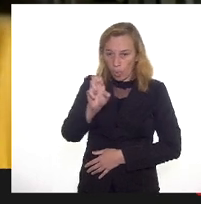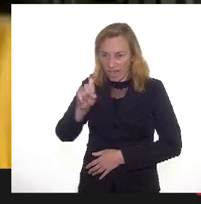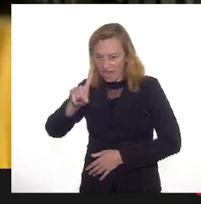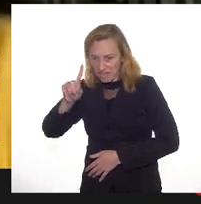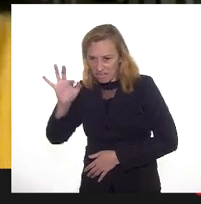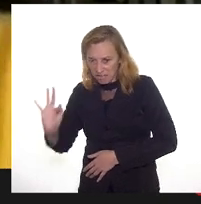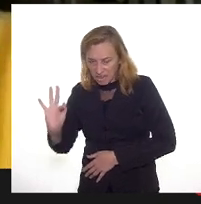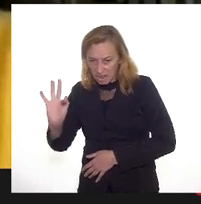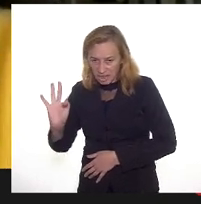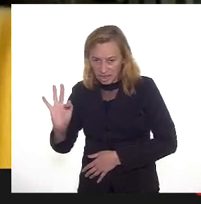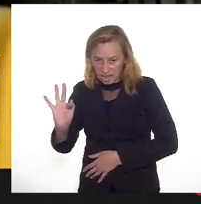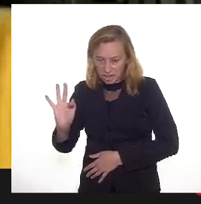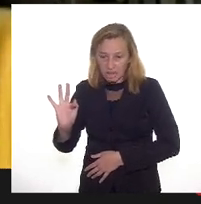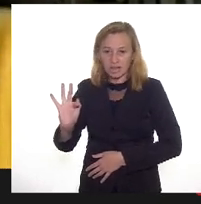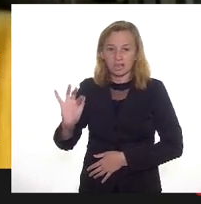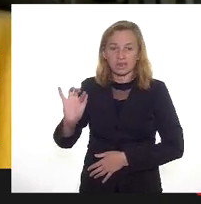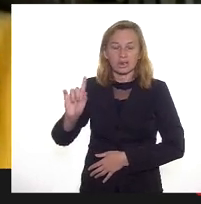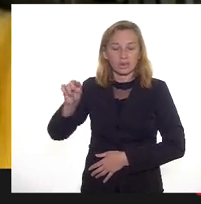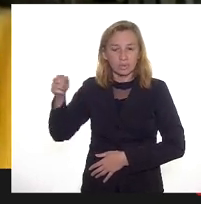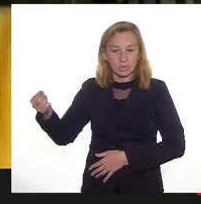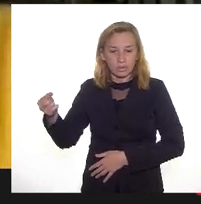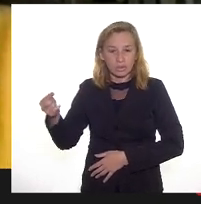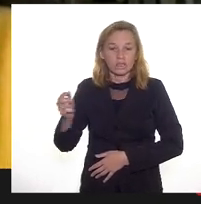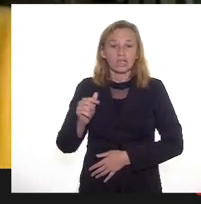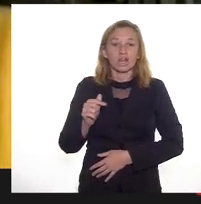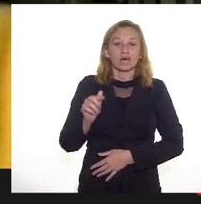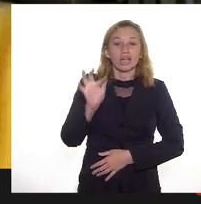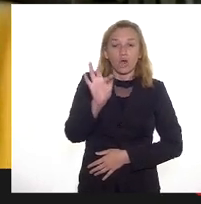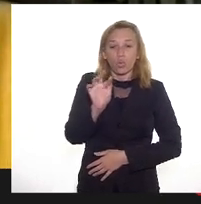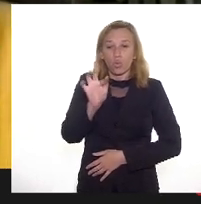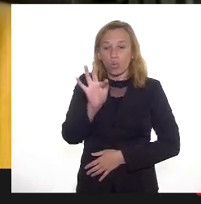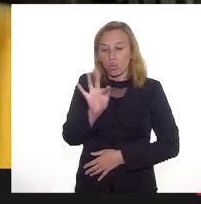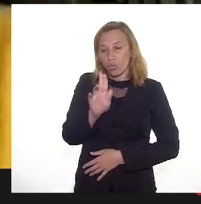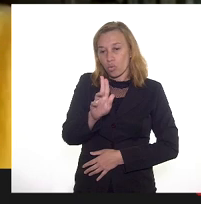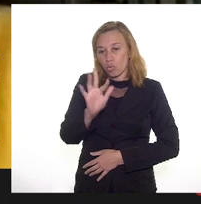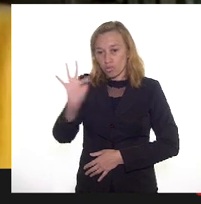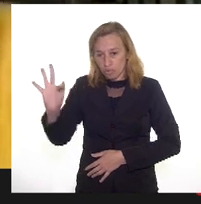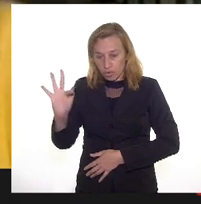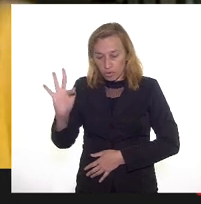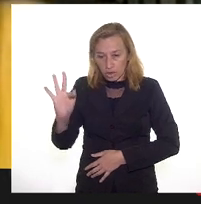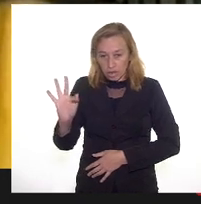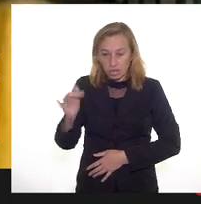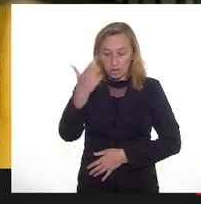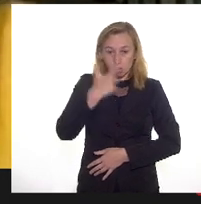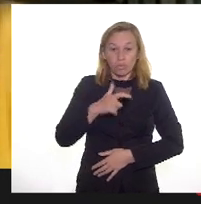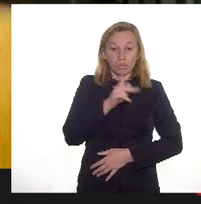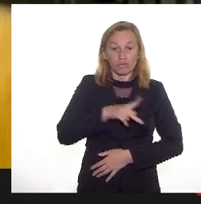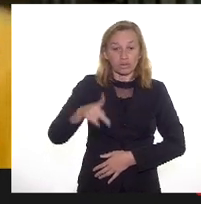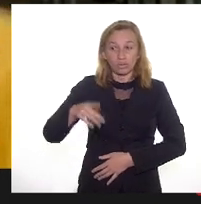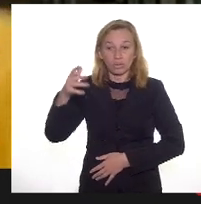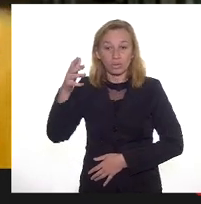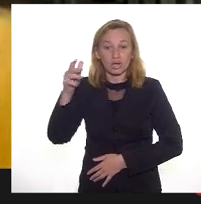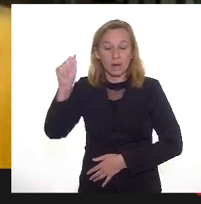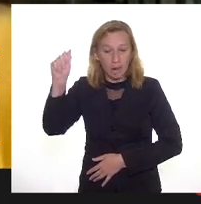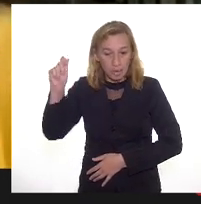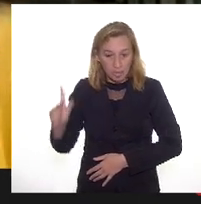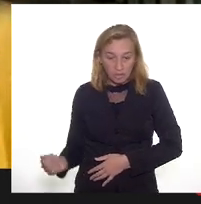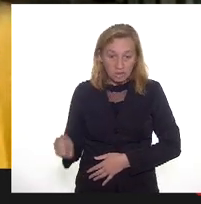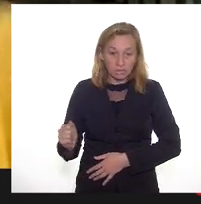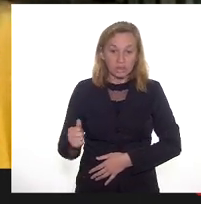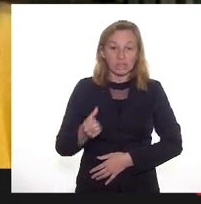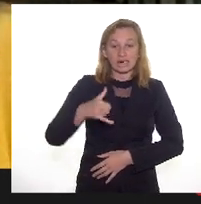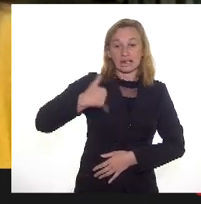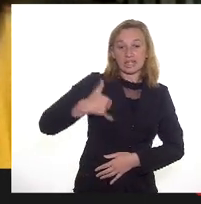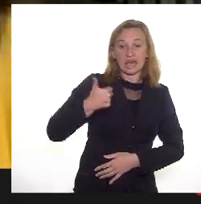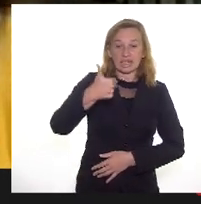UFF. Me aposentei cedo na UFF por ter sido professora desde os 18